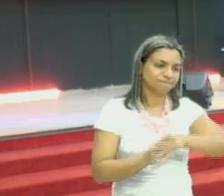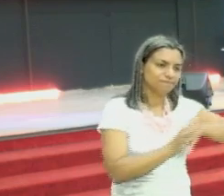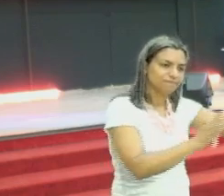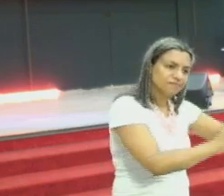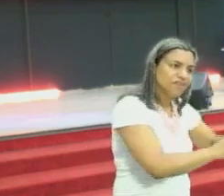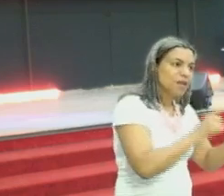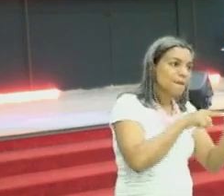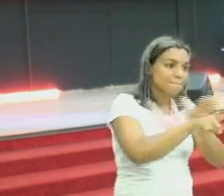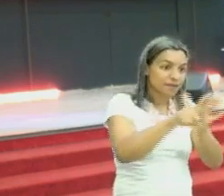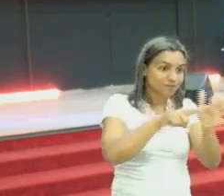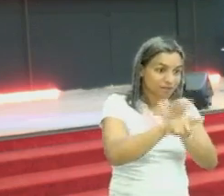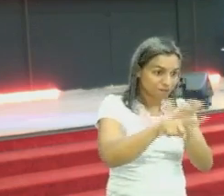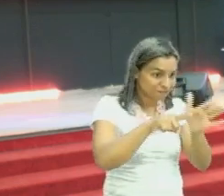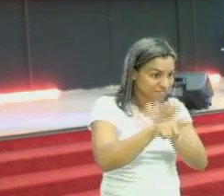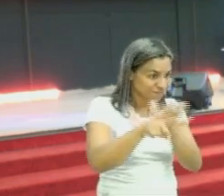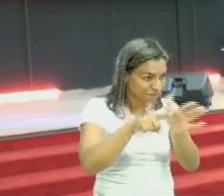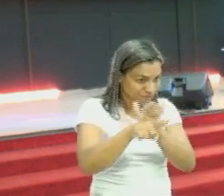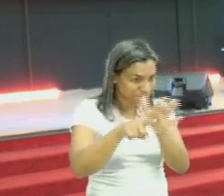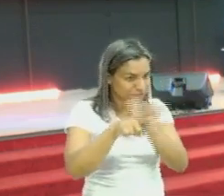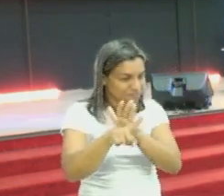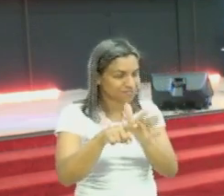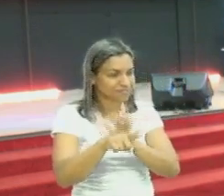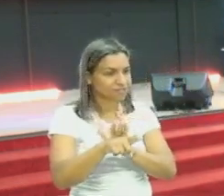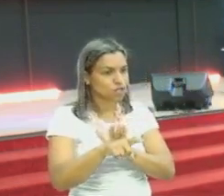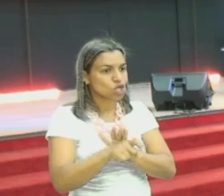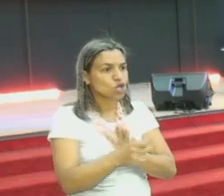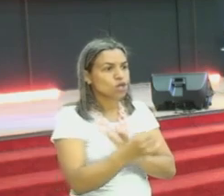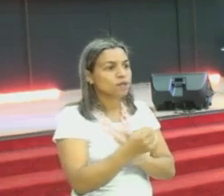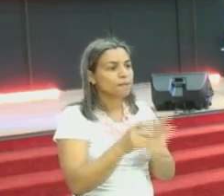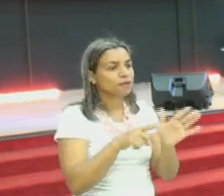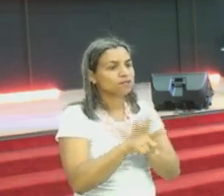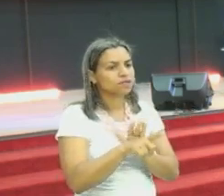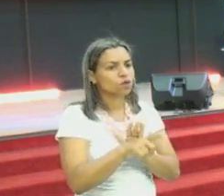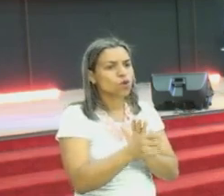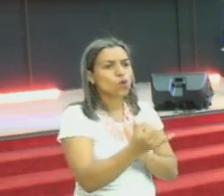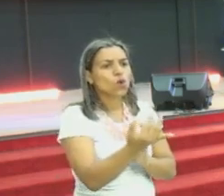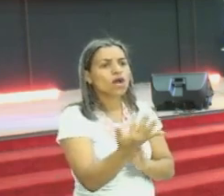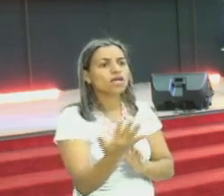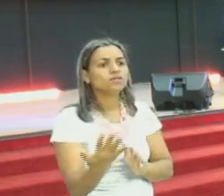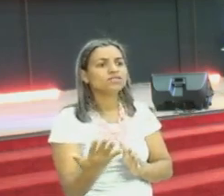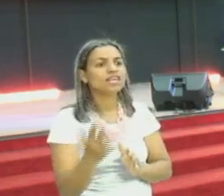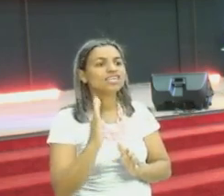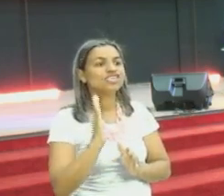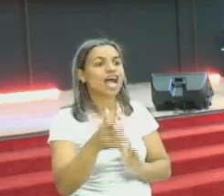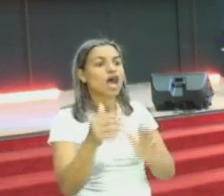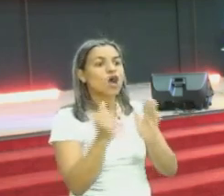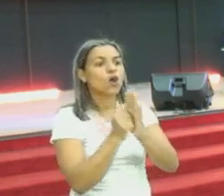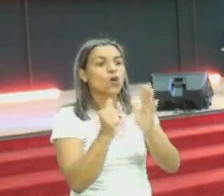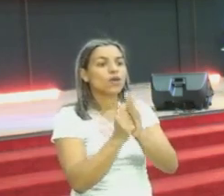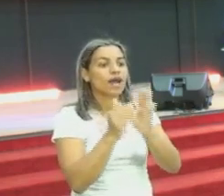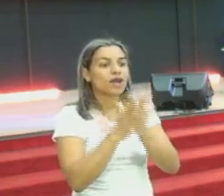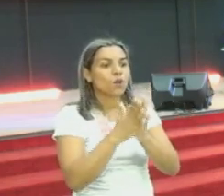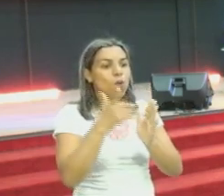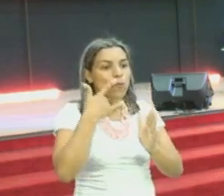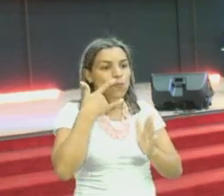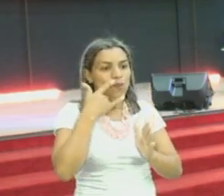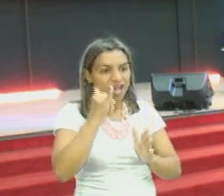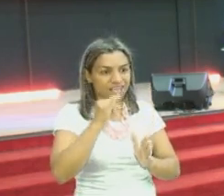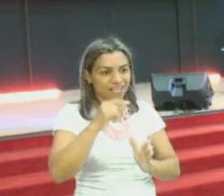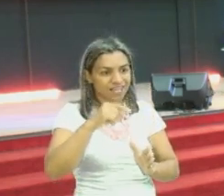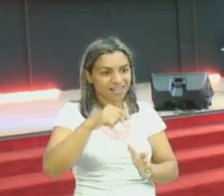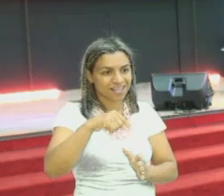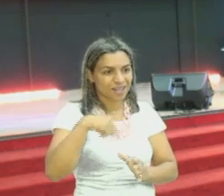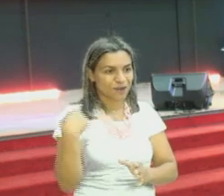pergunta bem óbvia a você. Quantos aqui já oraram o Pai Nosso? Levante a mão.